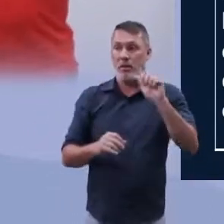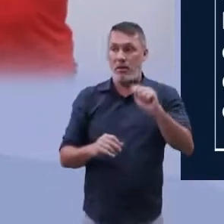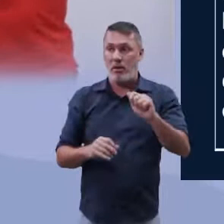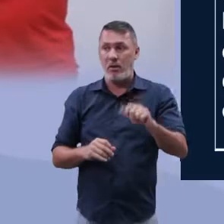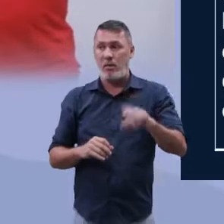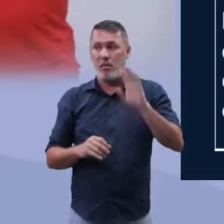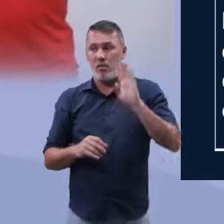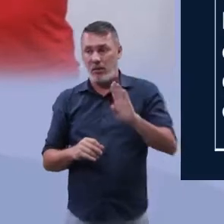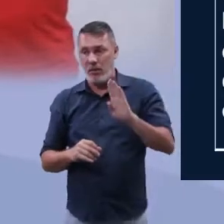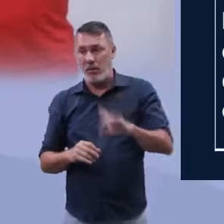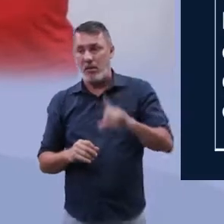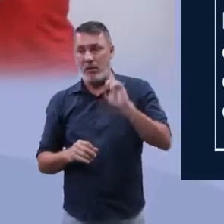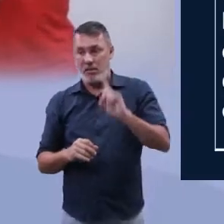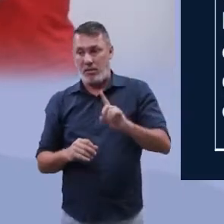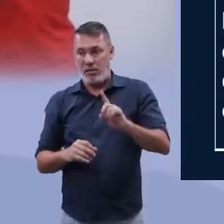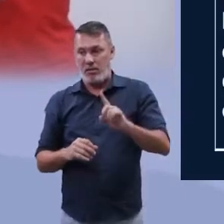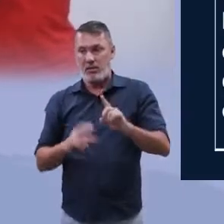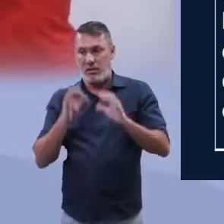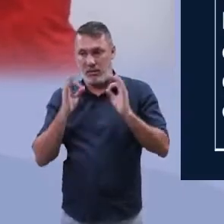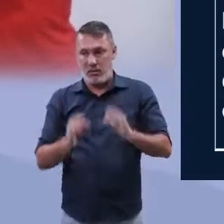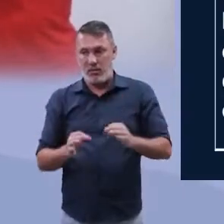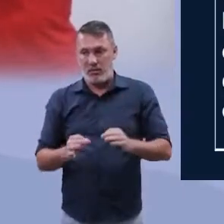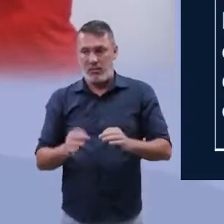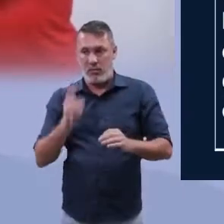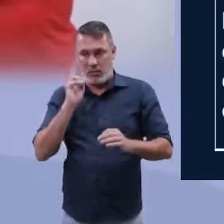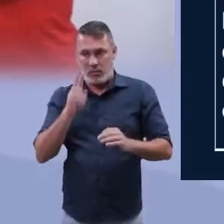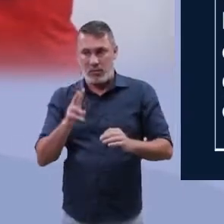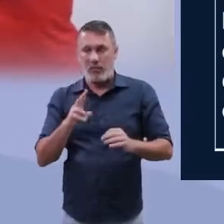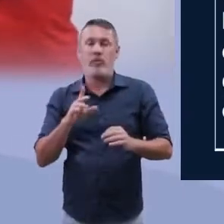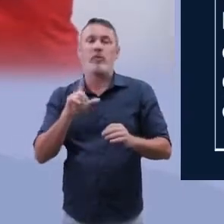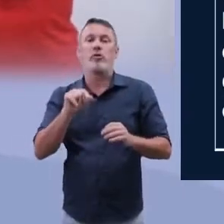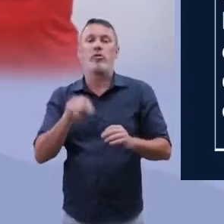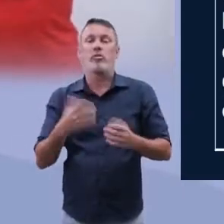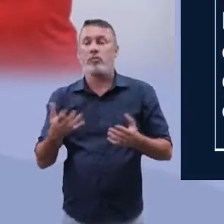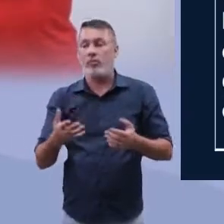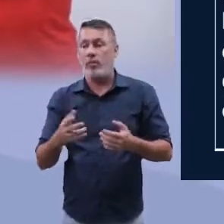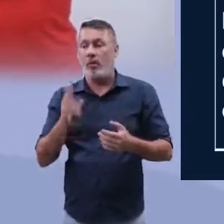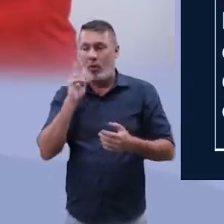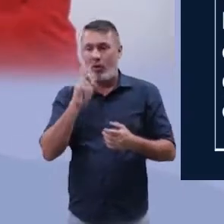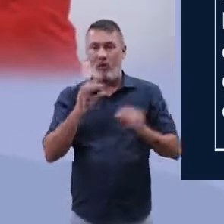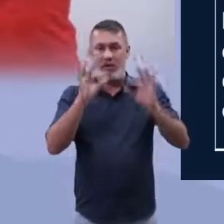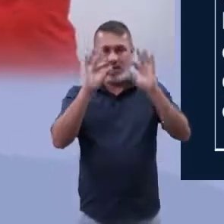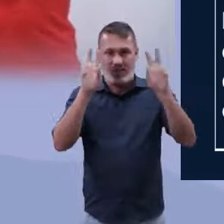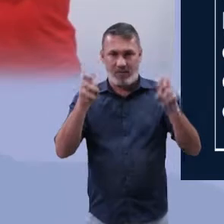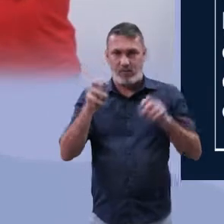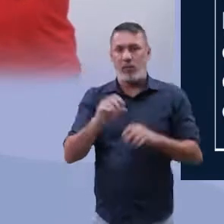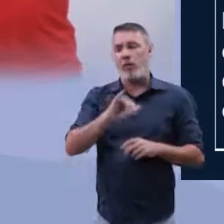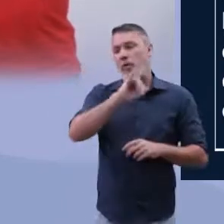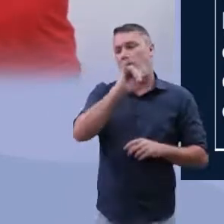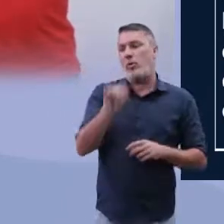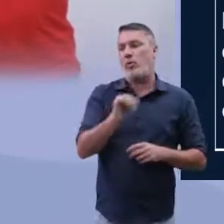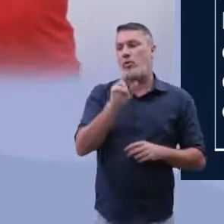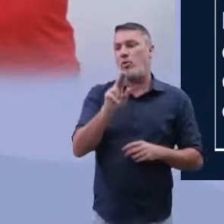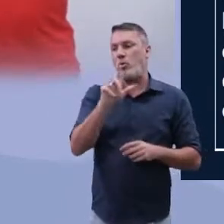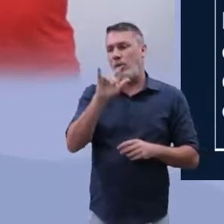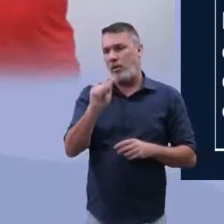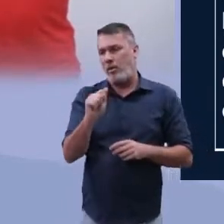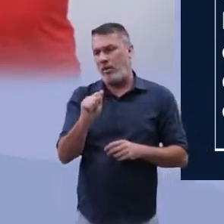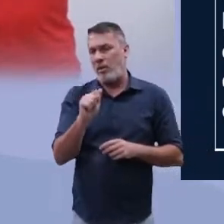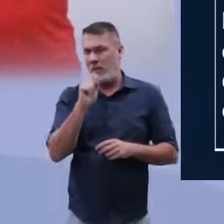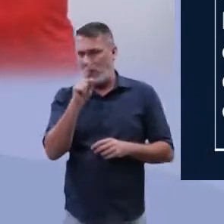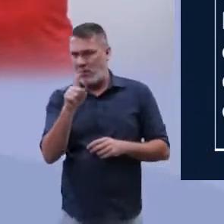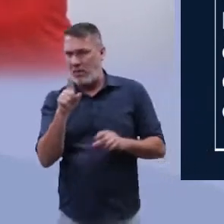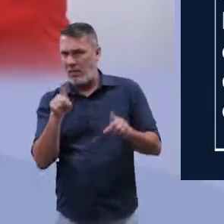A, a C e a D de dado, tá? É o seguinte, seria assim, a Júlia, né? A Júlia não vai para